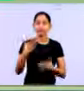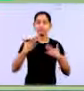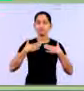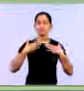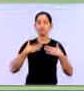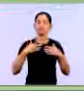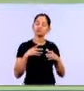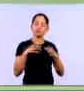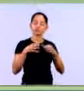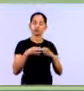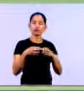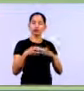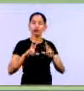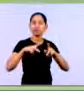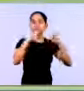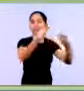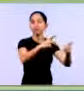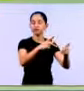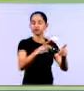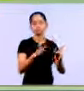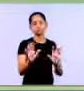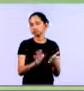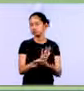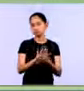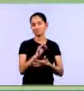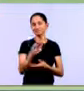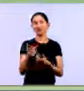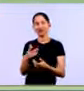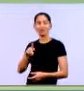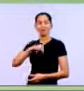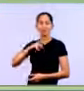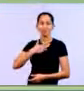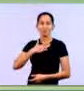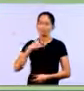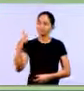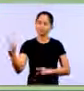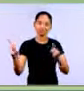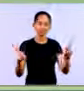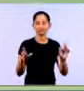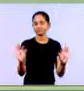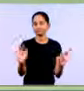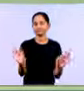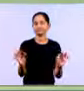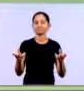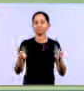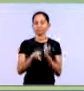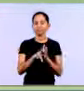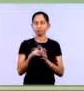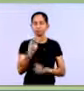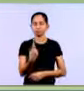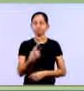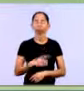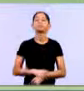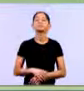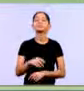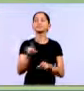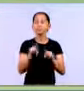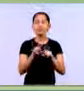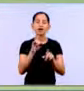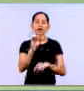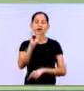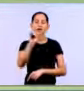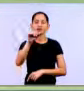pode passar a outrem. Se é dele, é somente dele. E a indelegabilidade, que é decorrente, significa